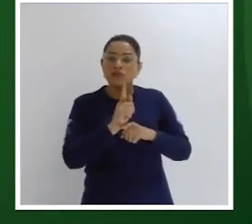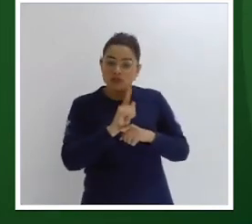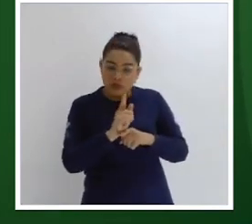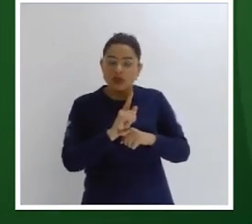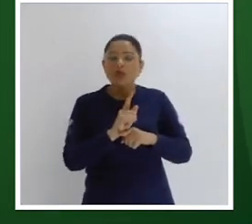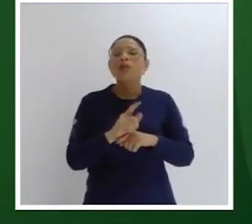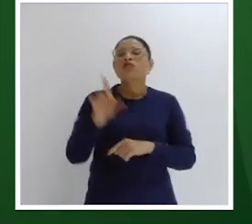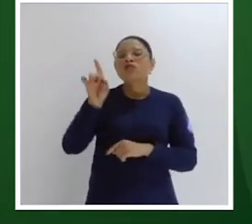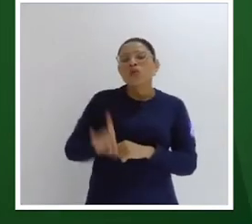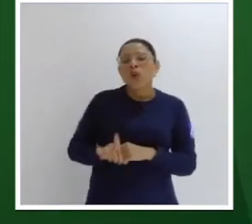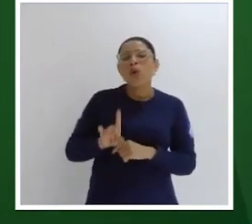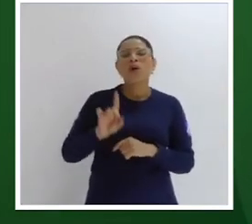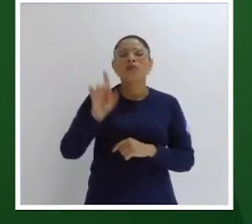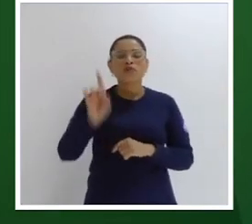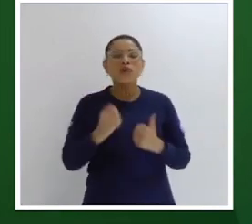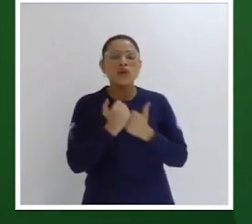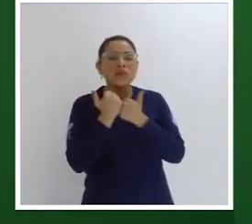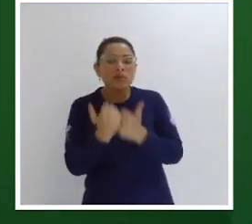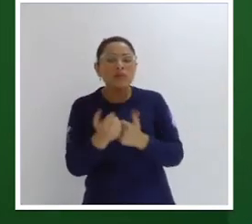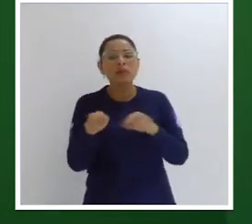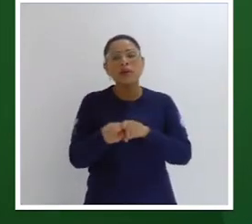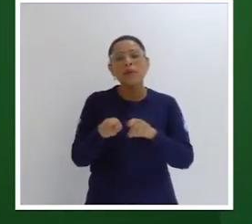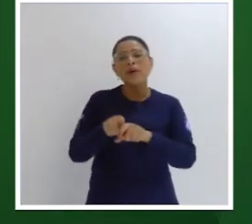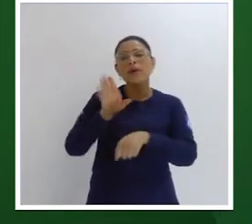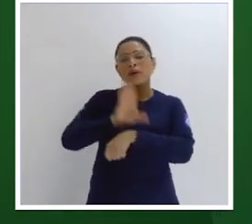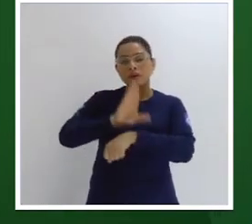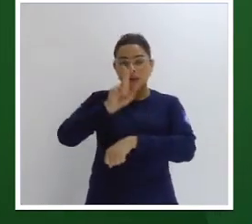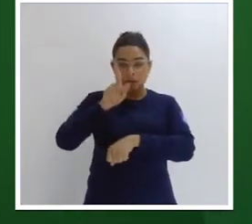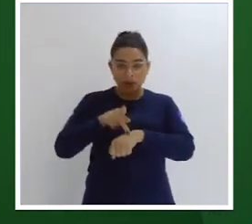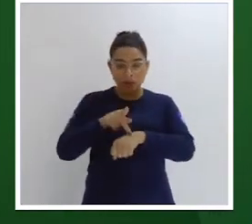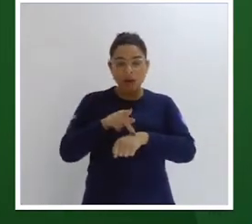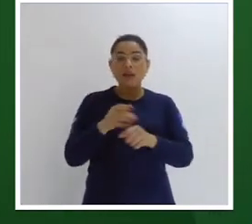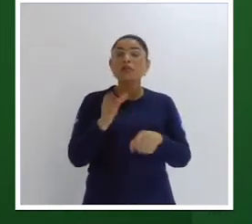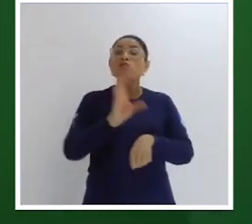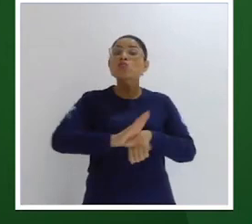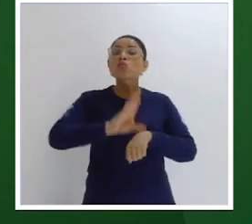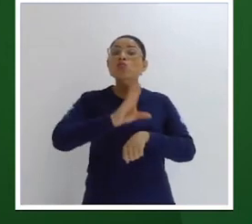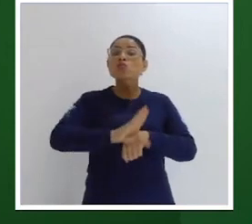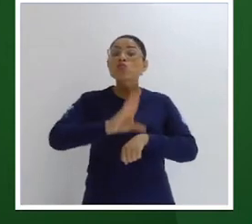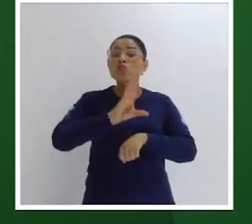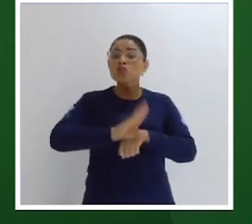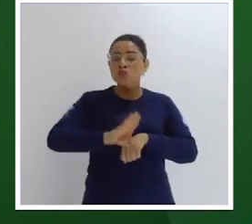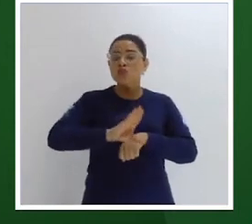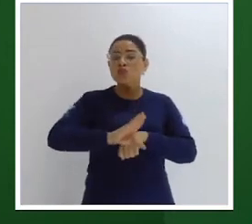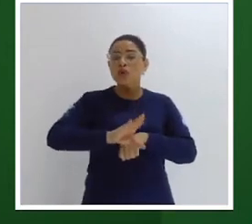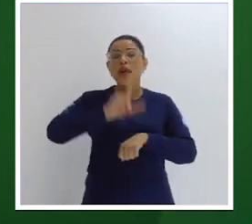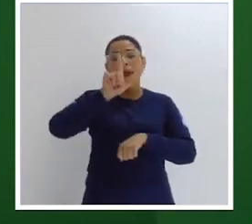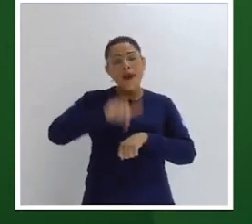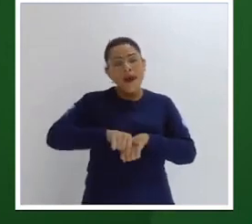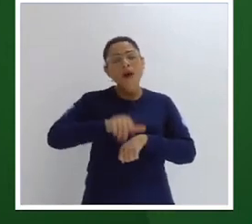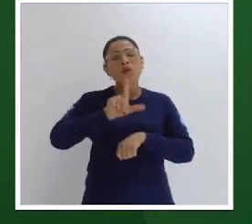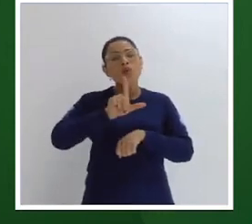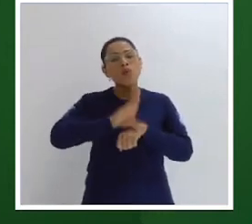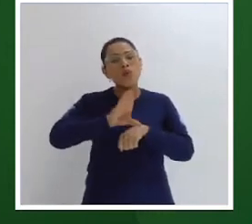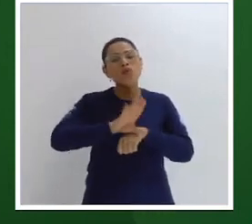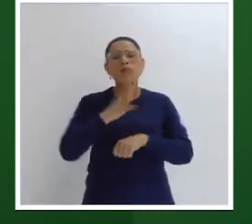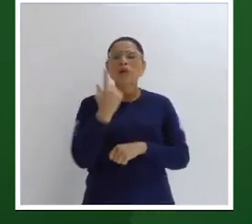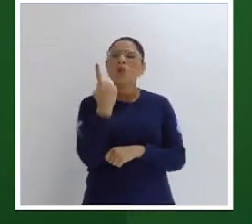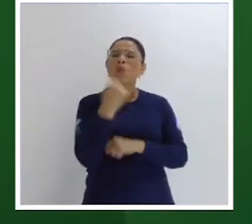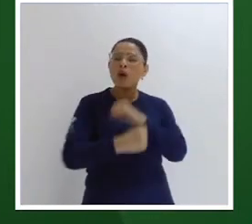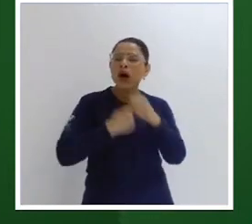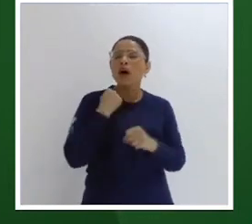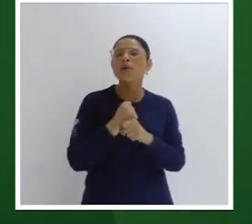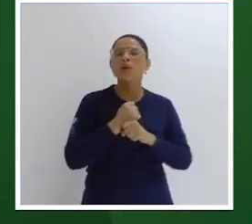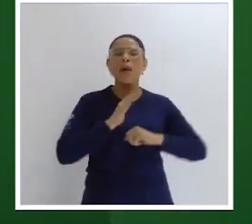para o vice como para o professor coordenador esse curso é um curso durou um ano a prática